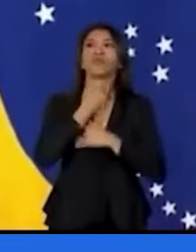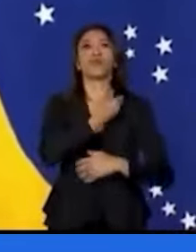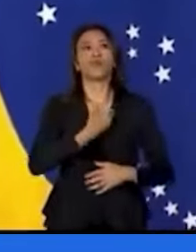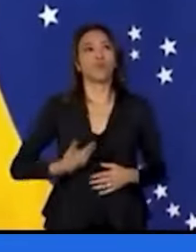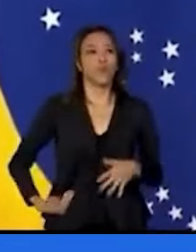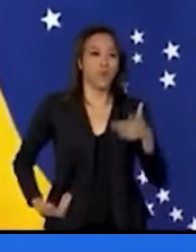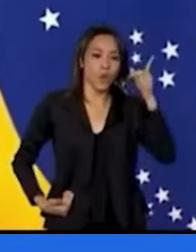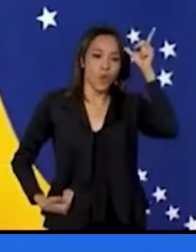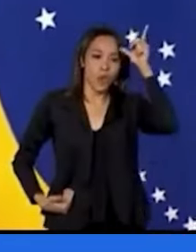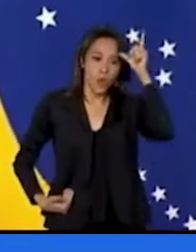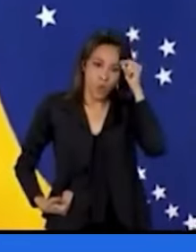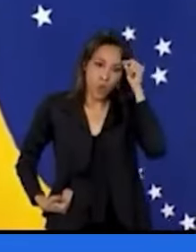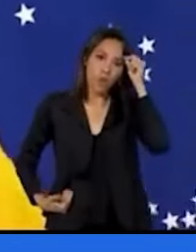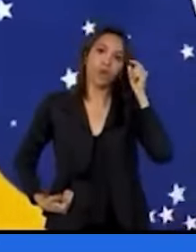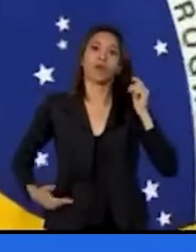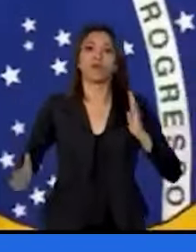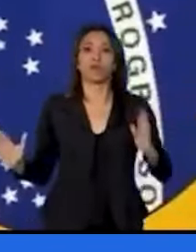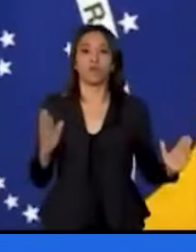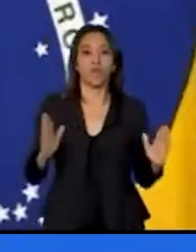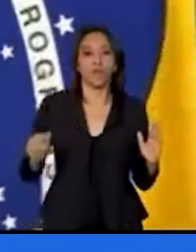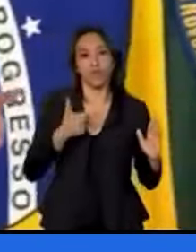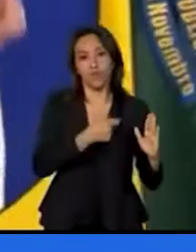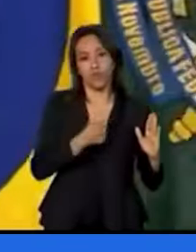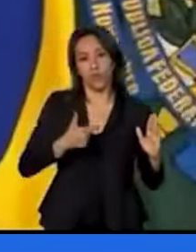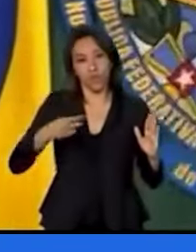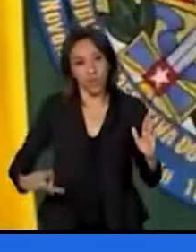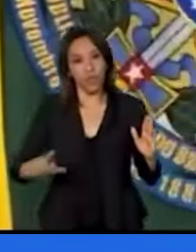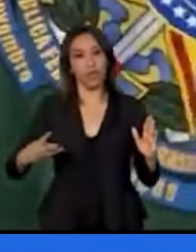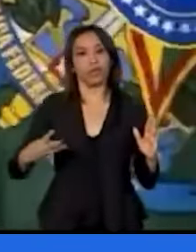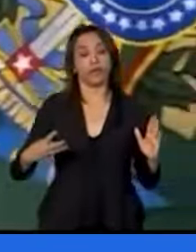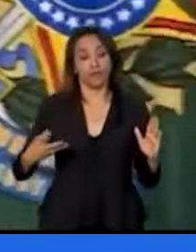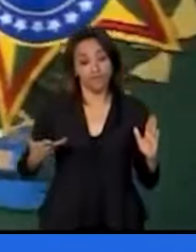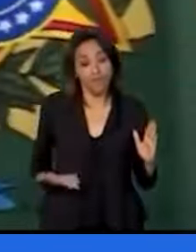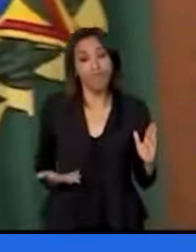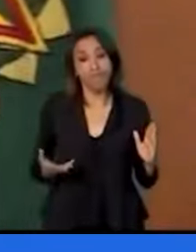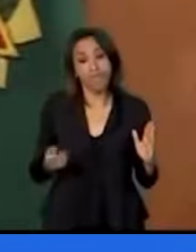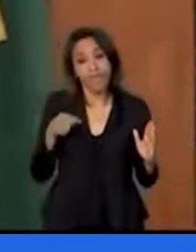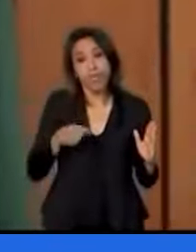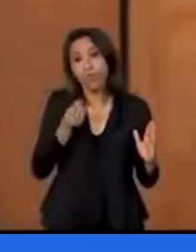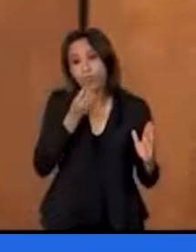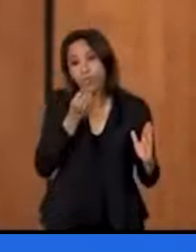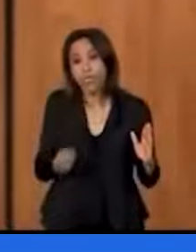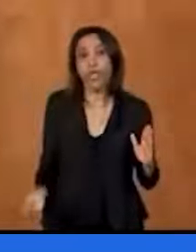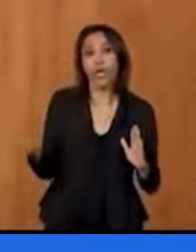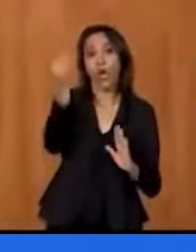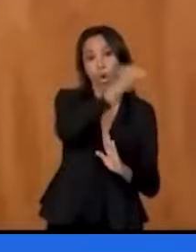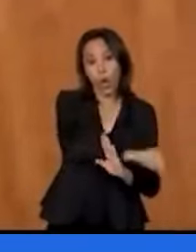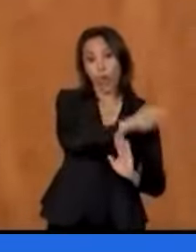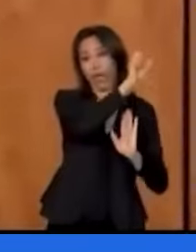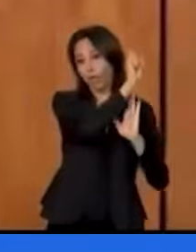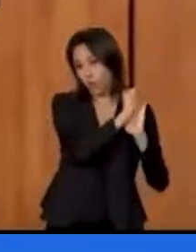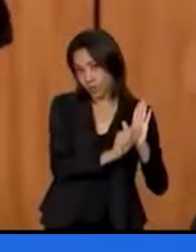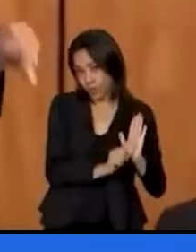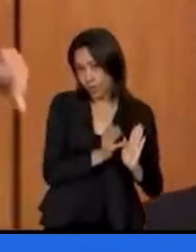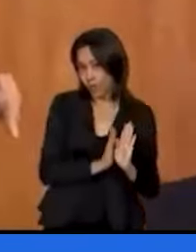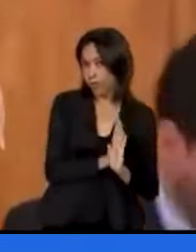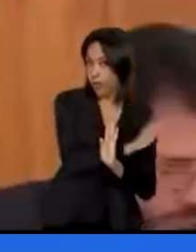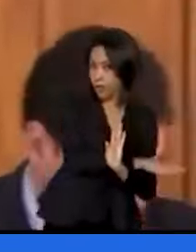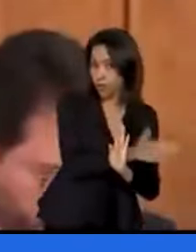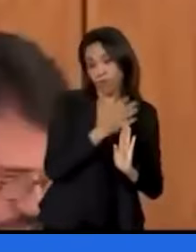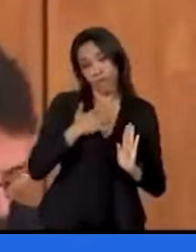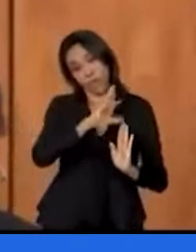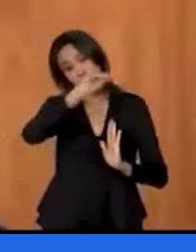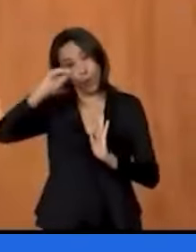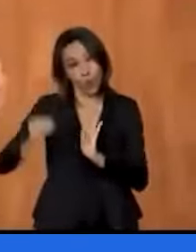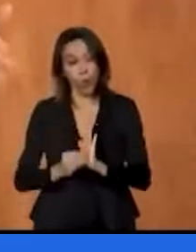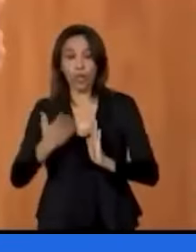governar 2023 isso deveria ter sido feito no no no orçamento do do cidadão mas foi no meu que nós